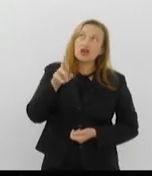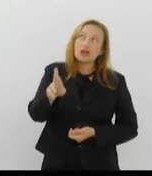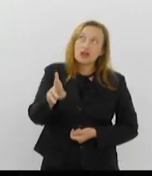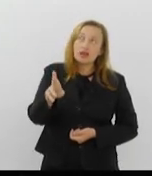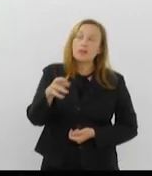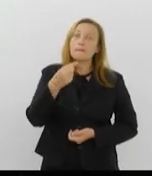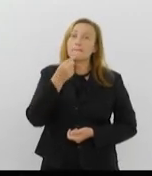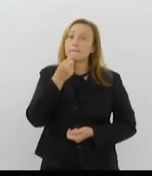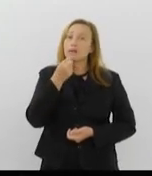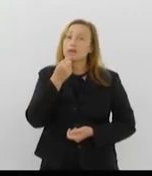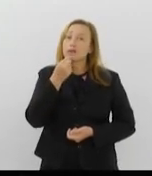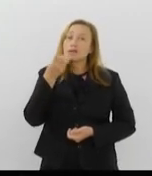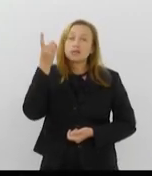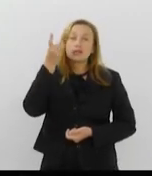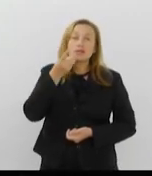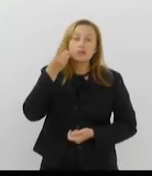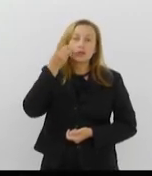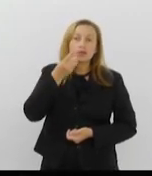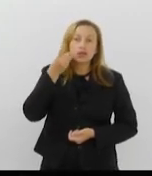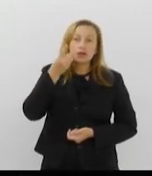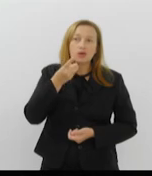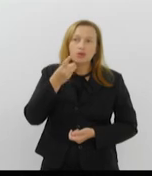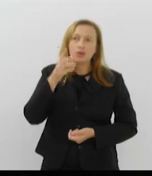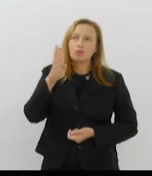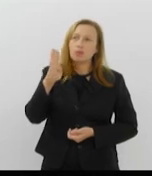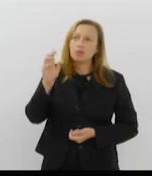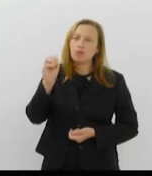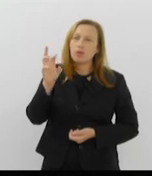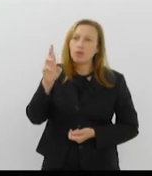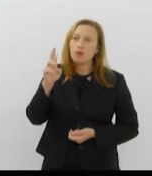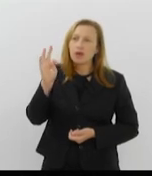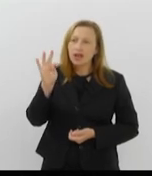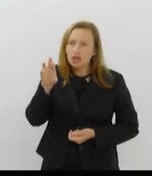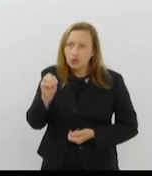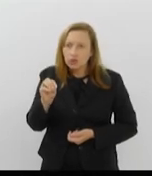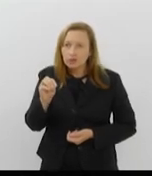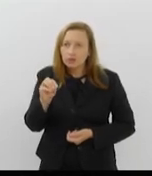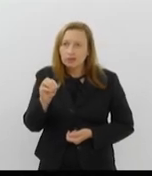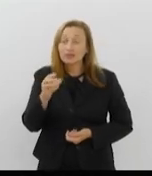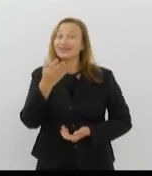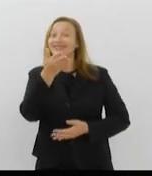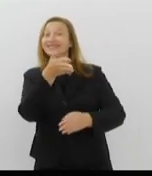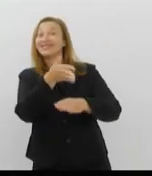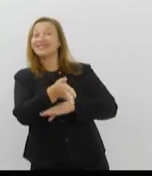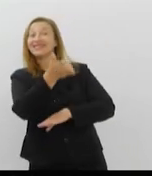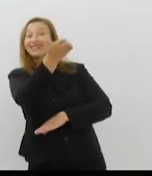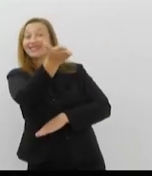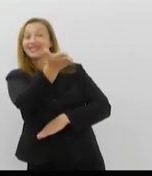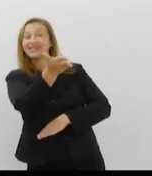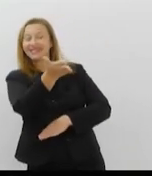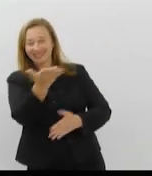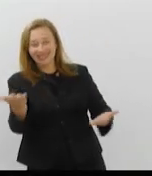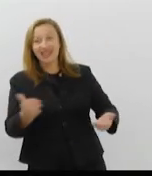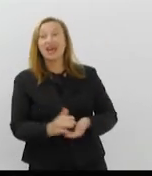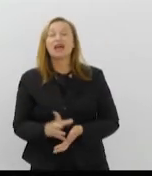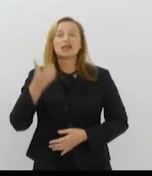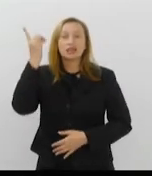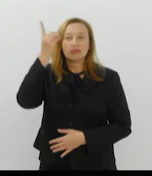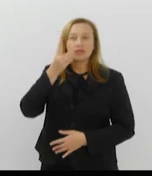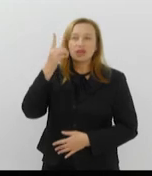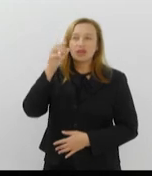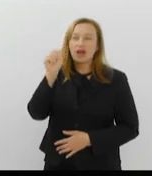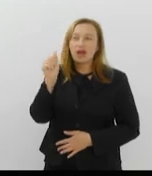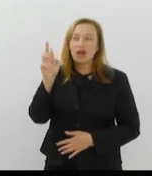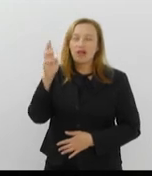teng Deputado boareto que acabou de de tomar posse Deputado André